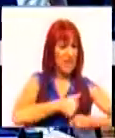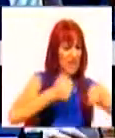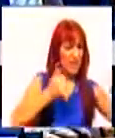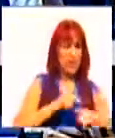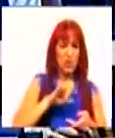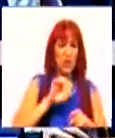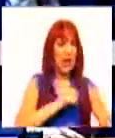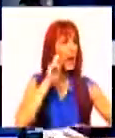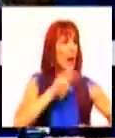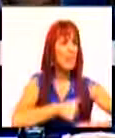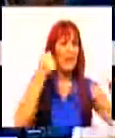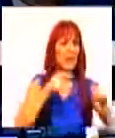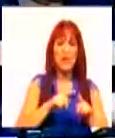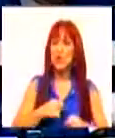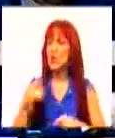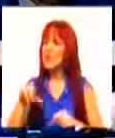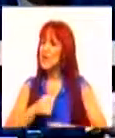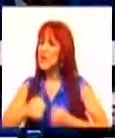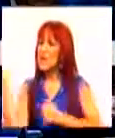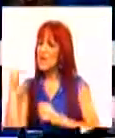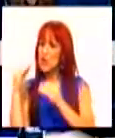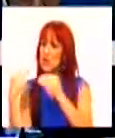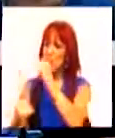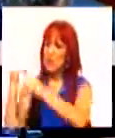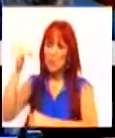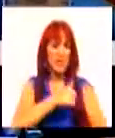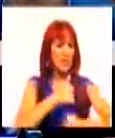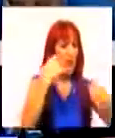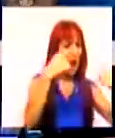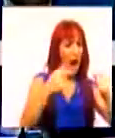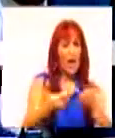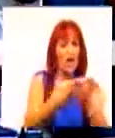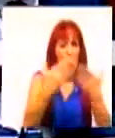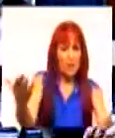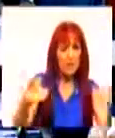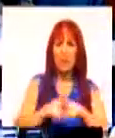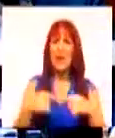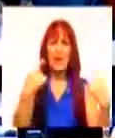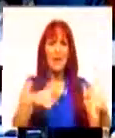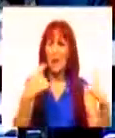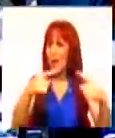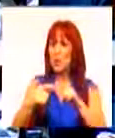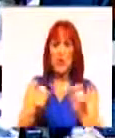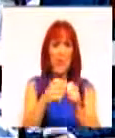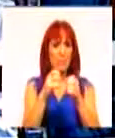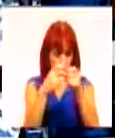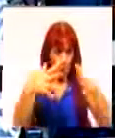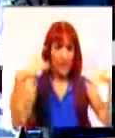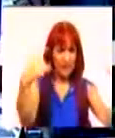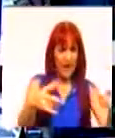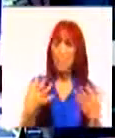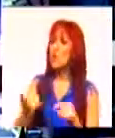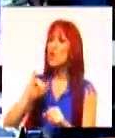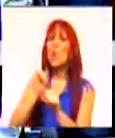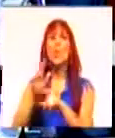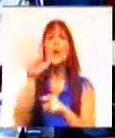capitais, distritos, cidades onde existem instituições do ensino superior, cidades onde existe economia, estão a ter crescimento demográfico, mas o